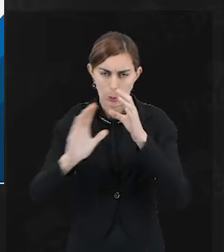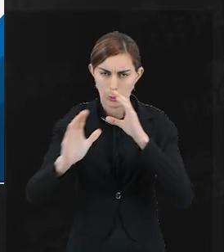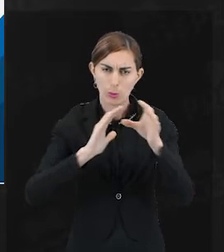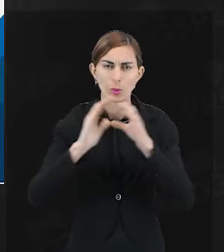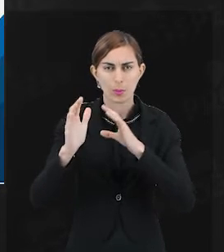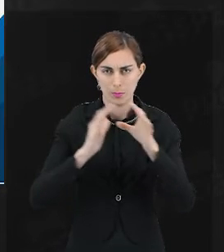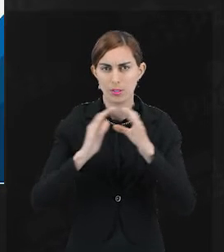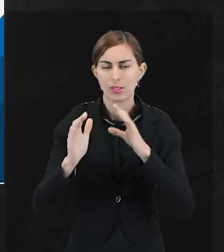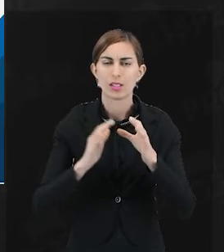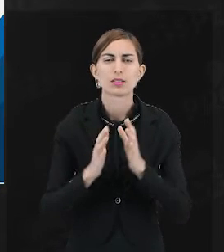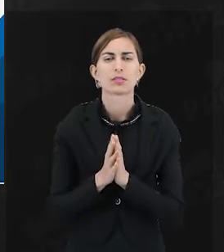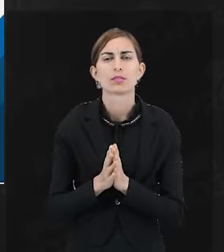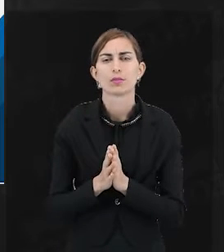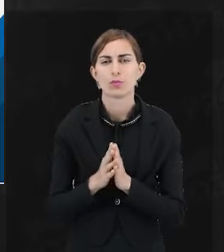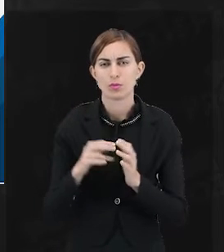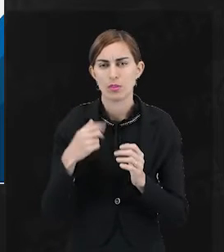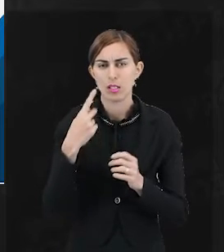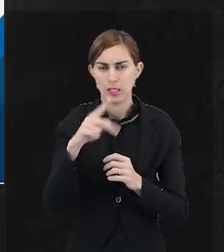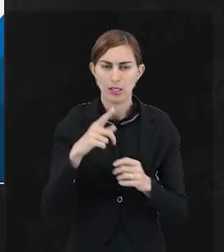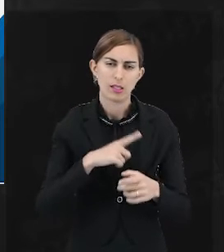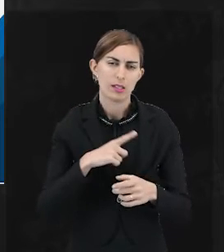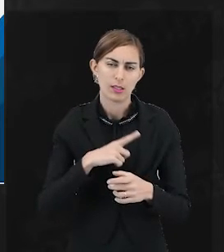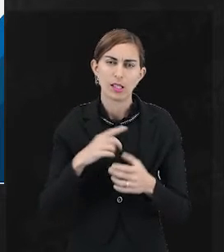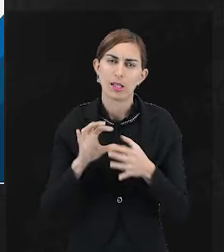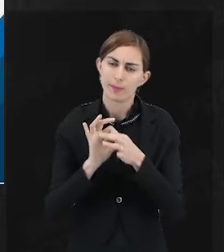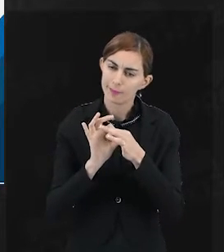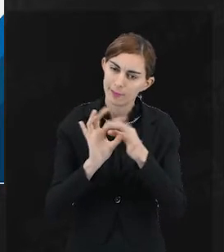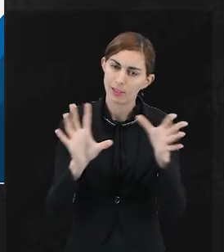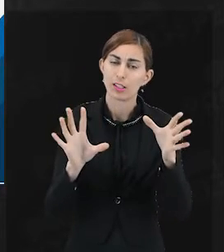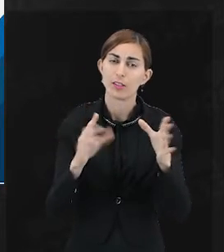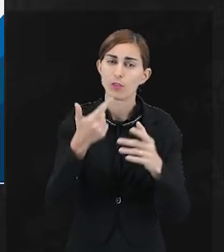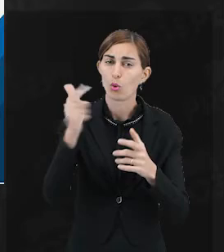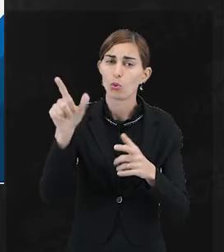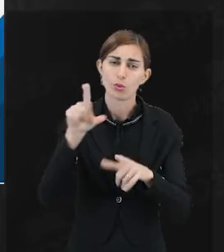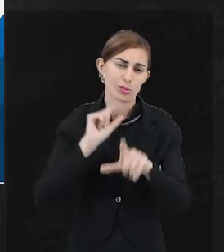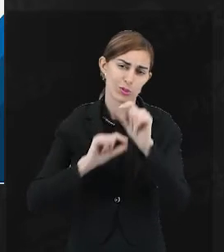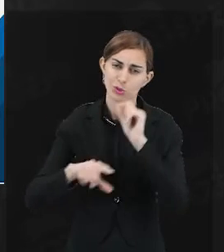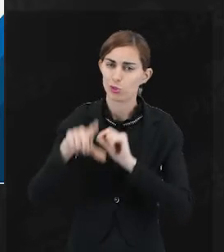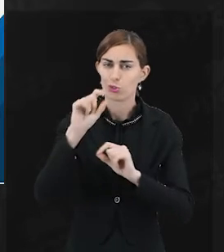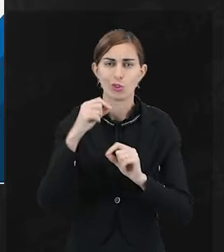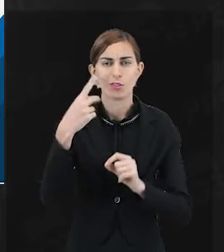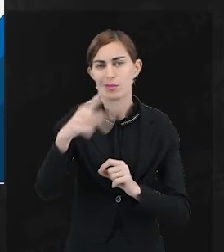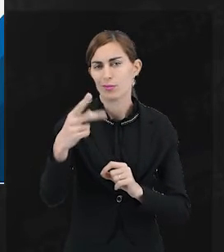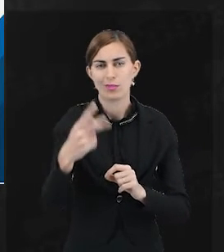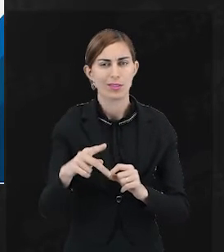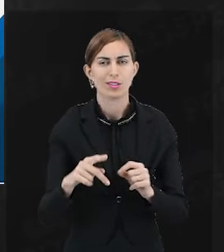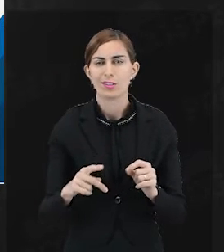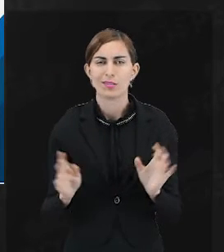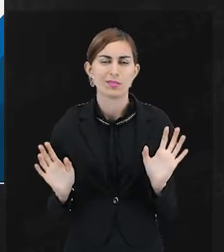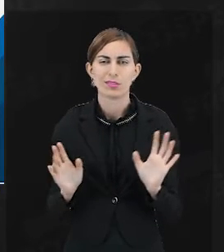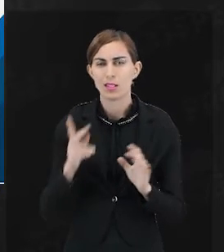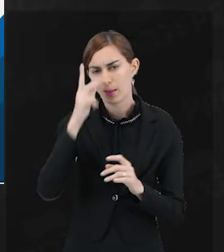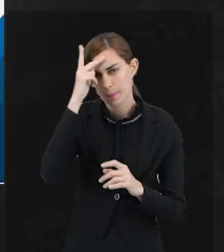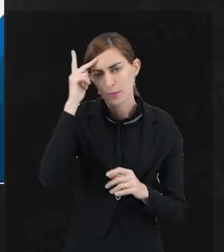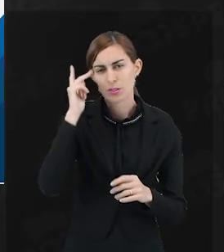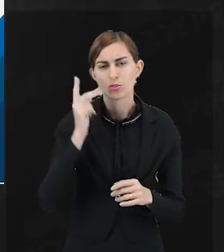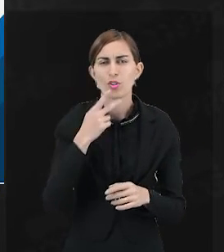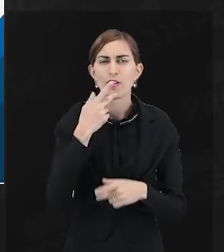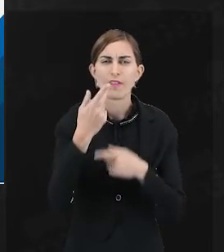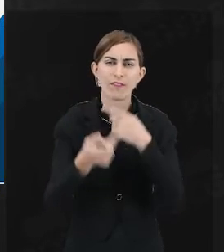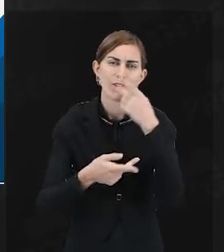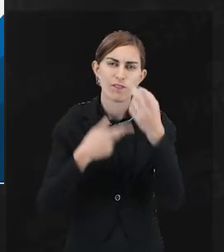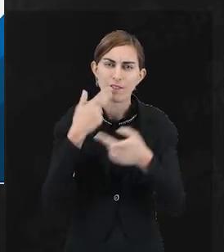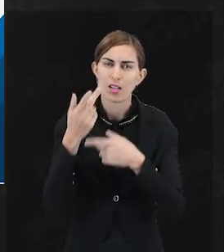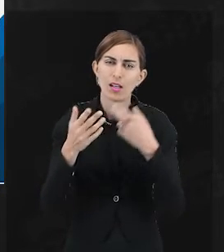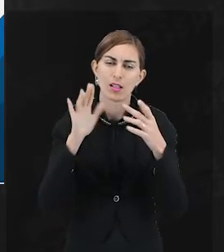partir desse estilo de comunicação, ele tende a permitir que os outros escolham por eles. É aquelas pessoas que geralmente falam com uma